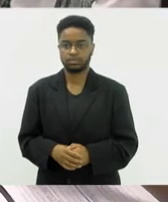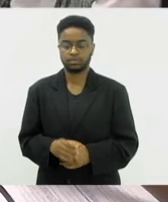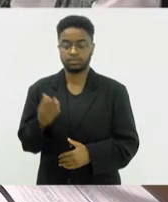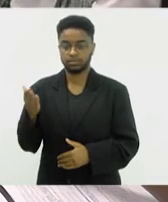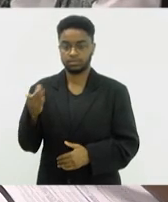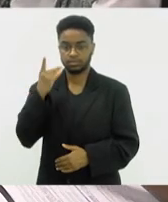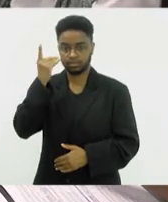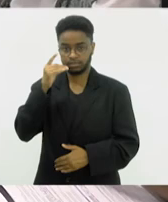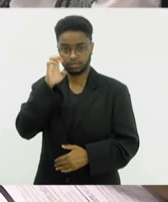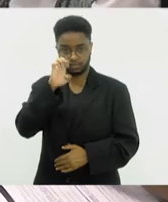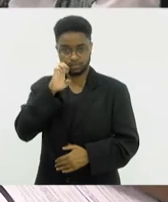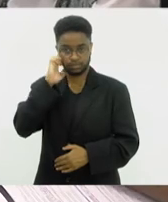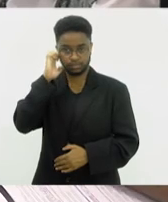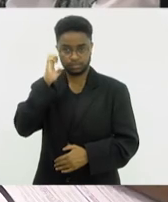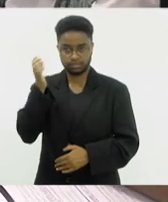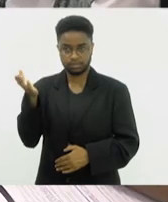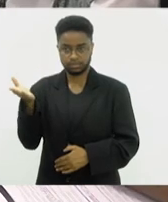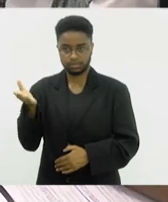Érica Takimoto